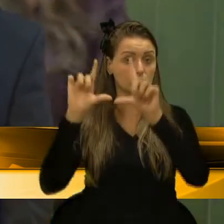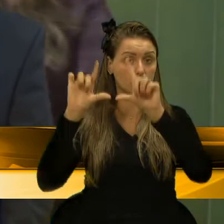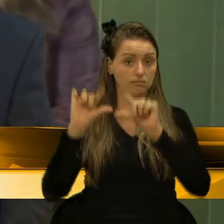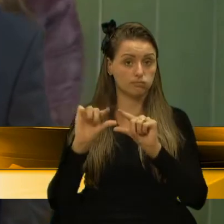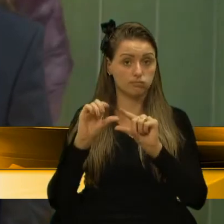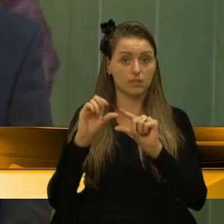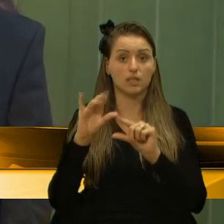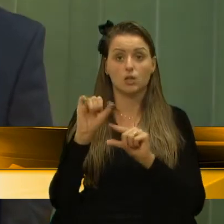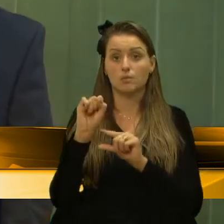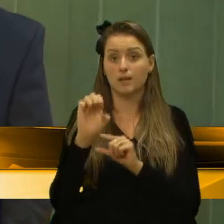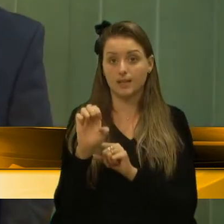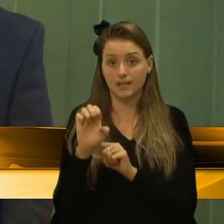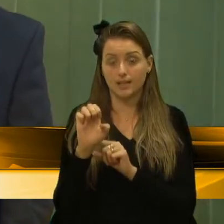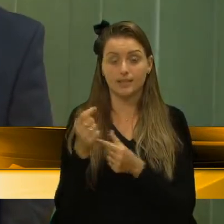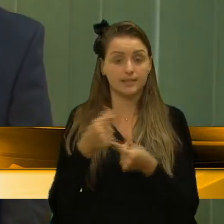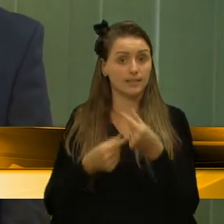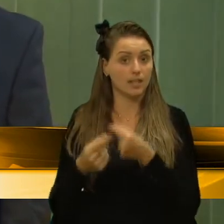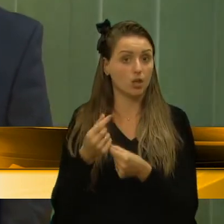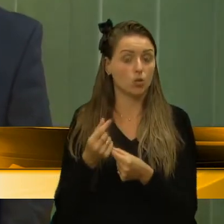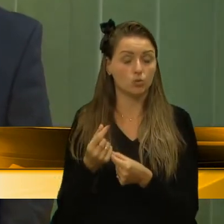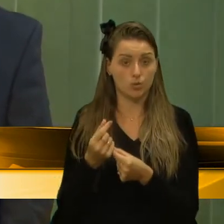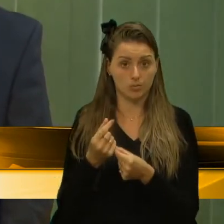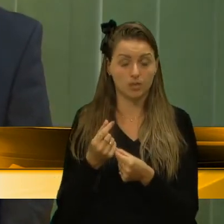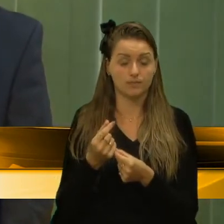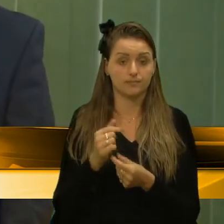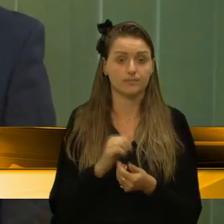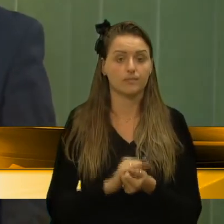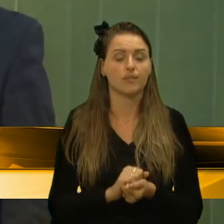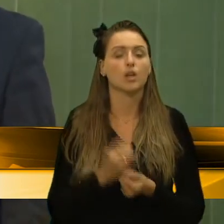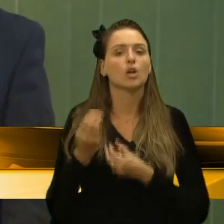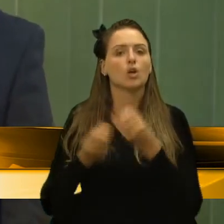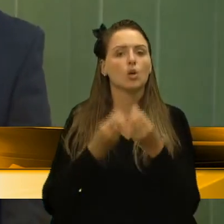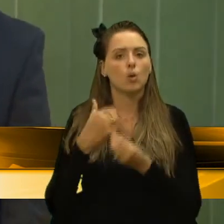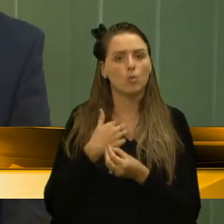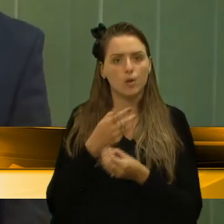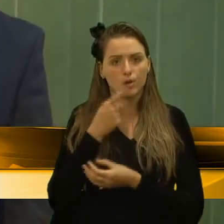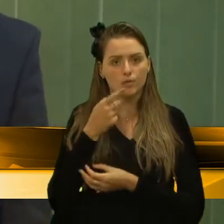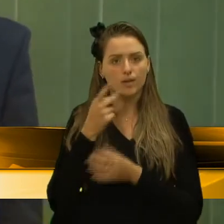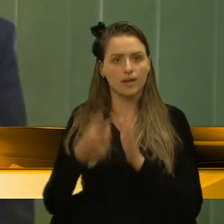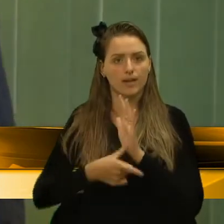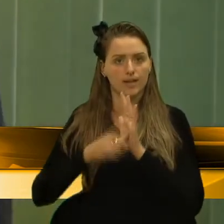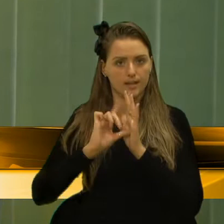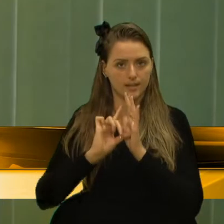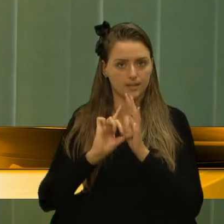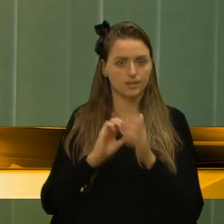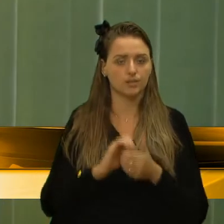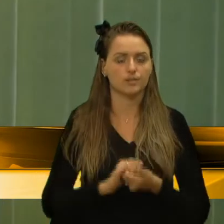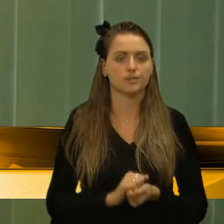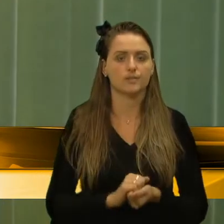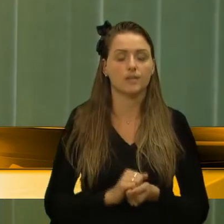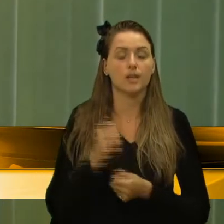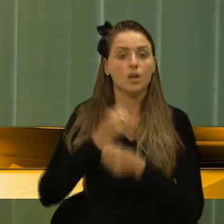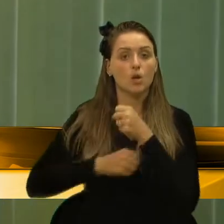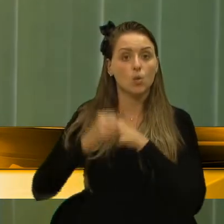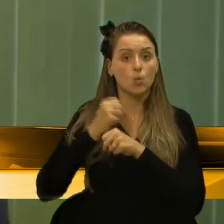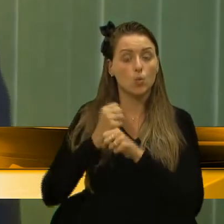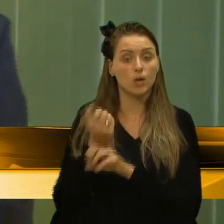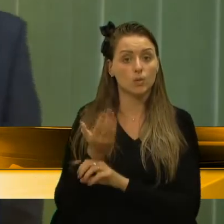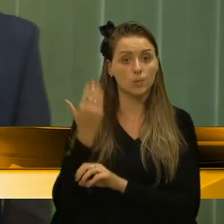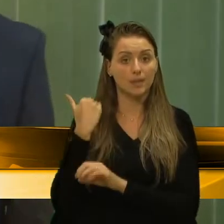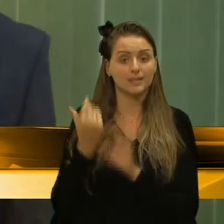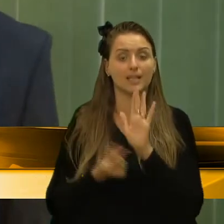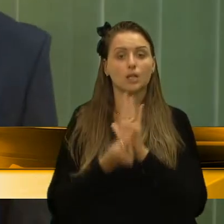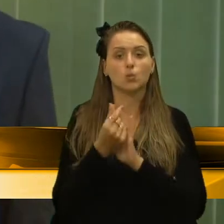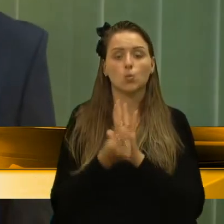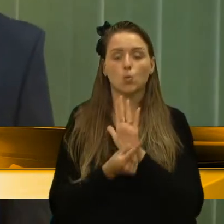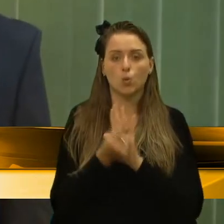econômica muito, muito grande. Como eu falei anteriormente aqui na tribuna, o ano passado, o